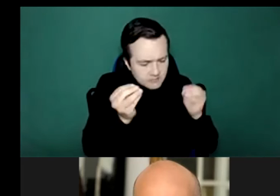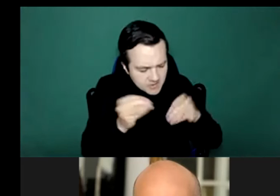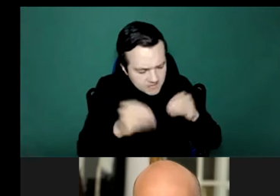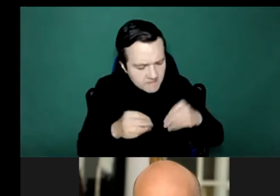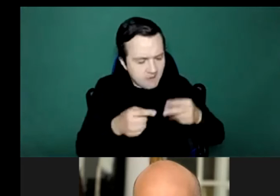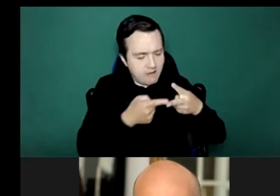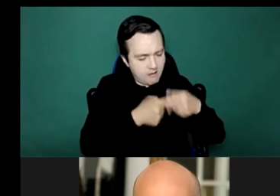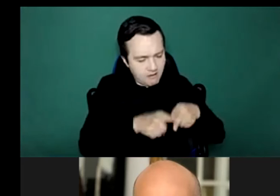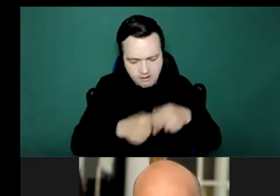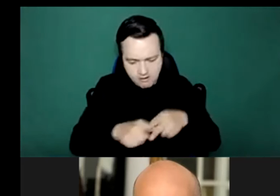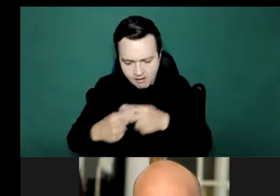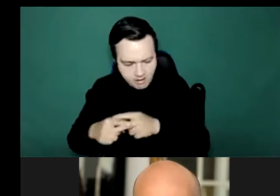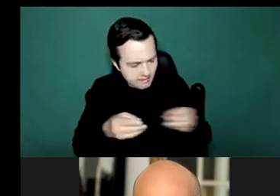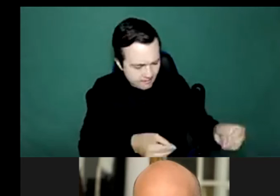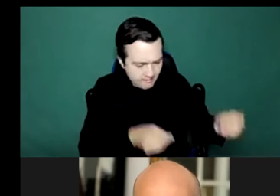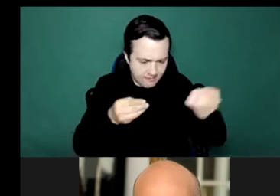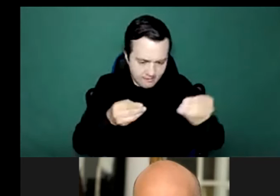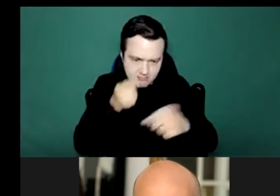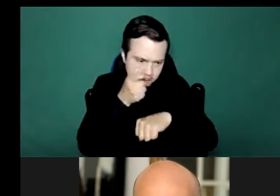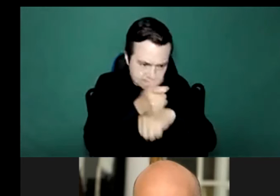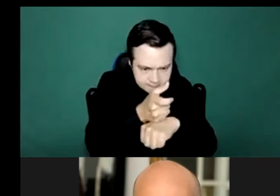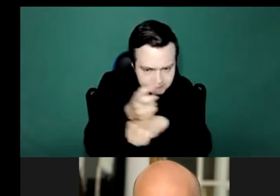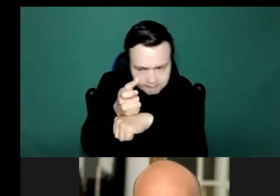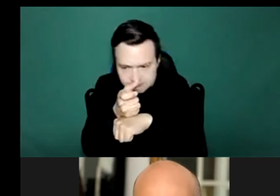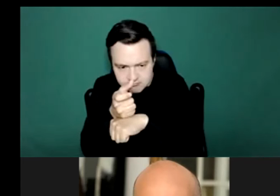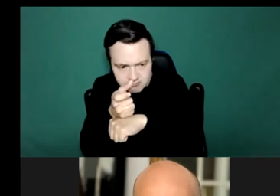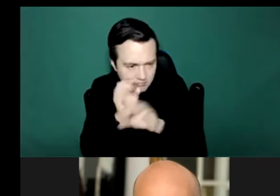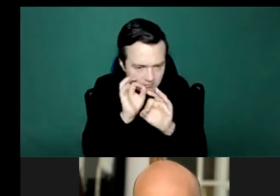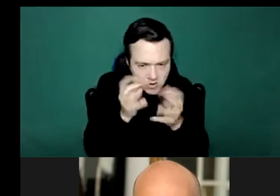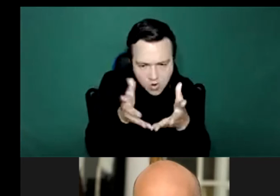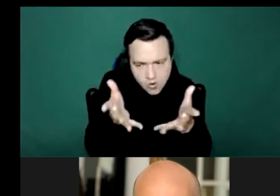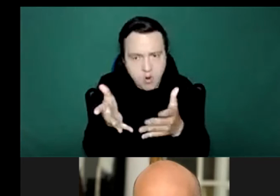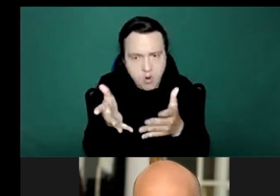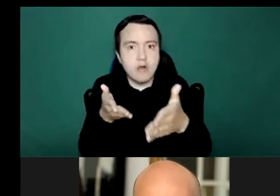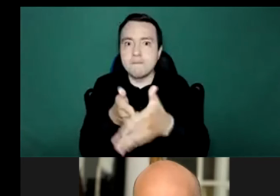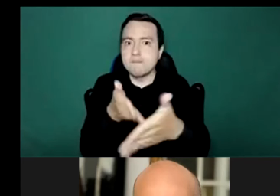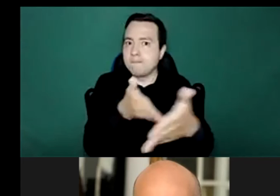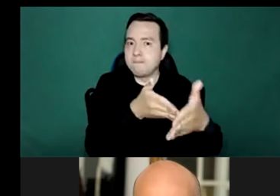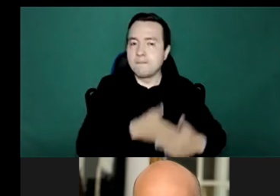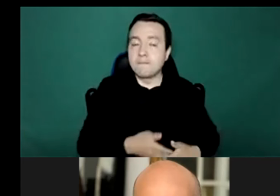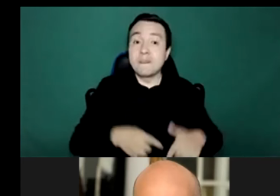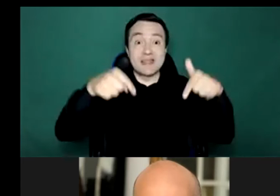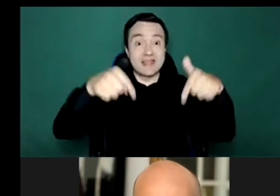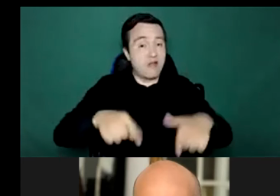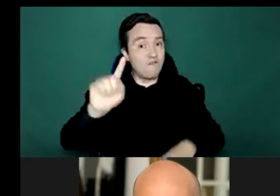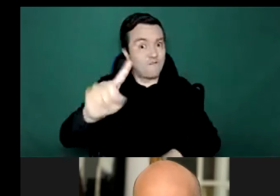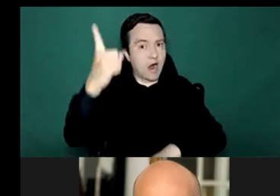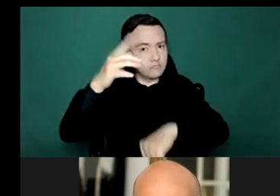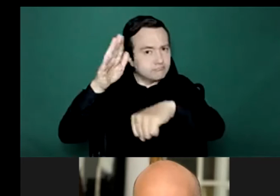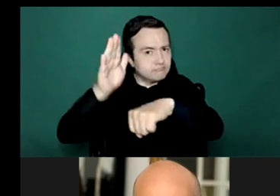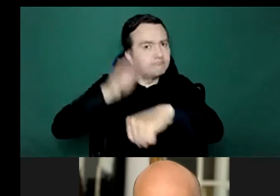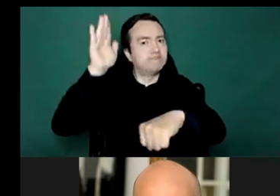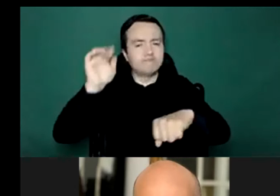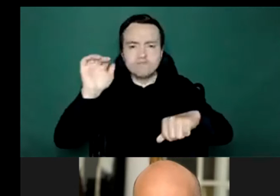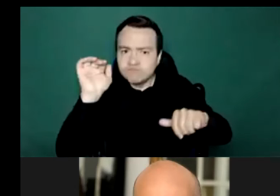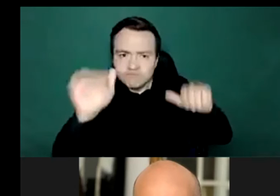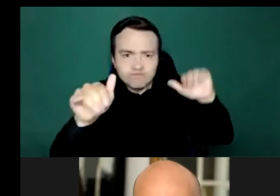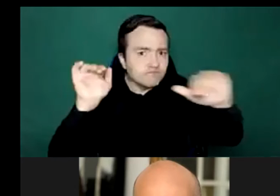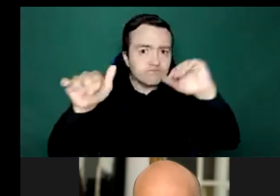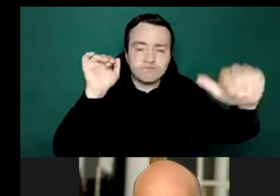e caracterizar as barreiras de acesso. Este é o primeiro chamado de ação que creemos importante